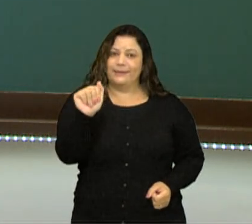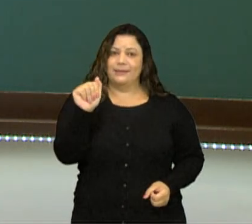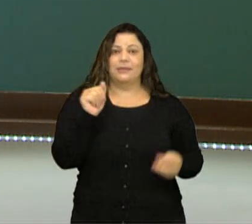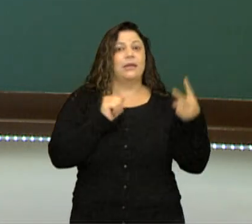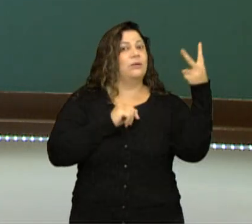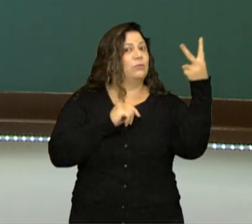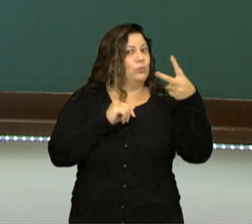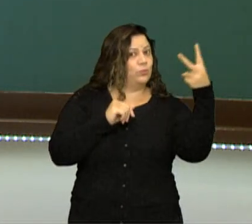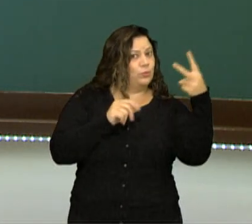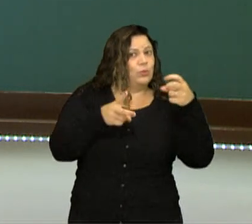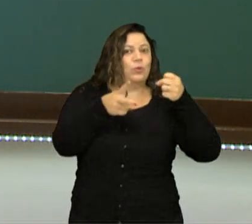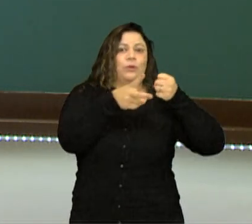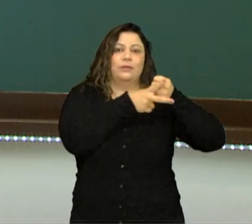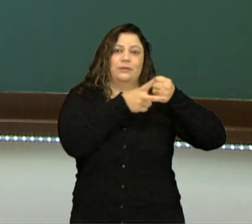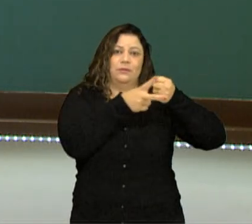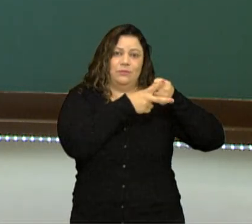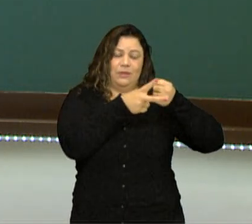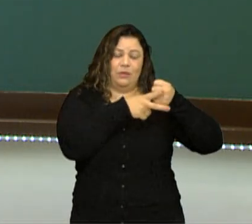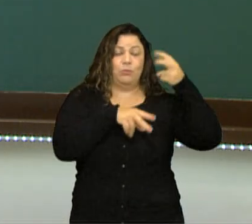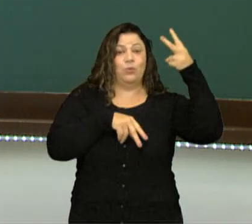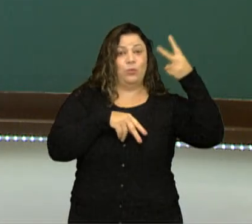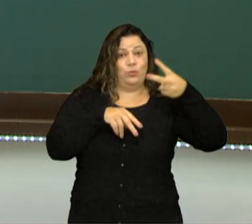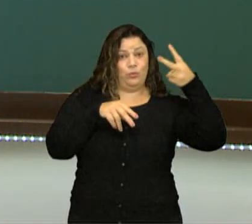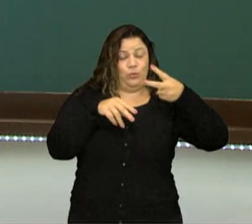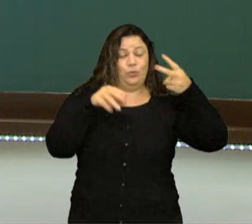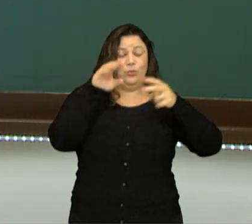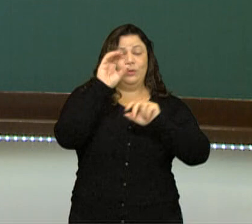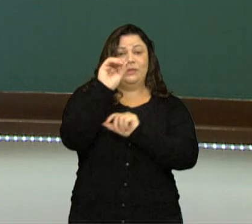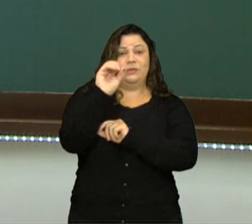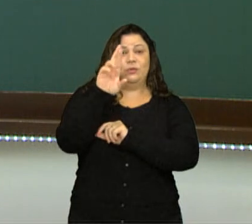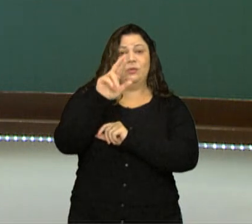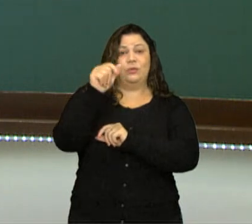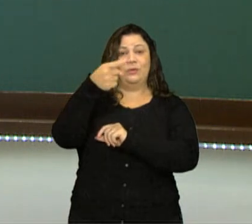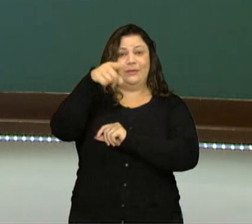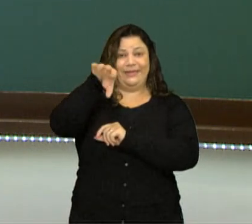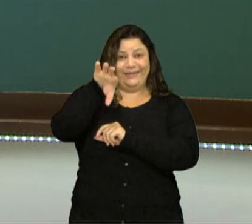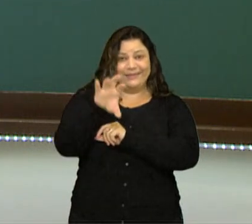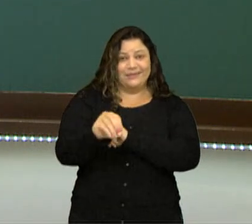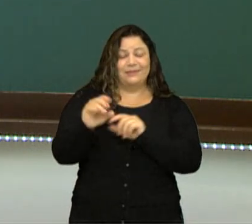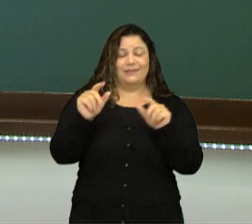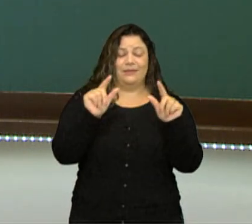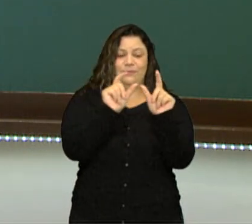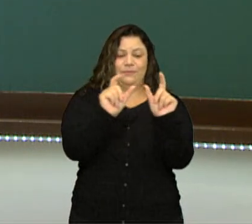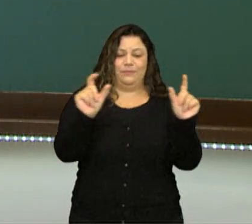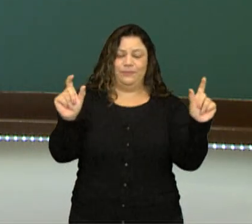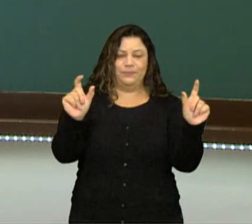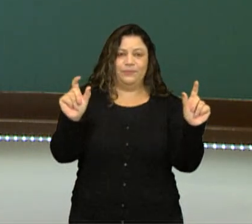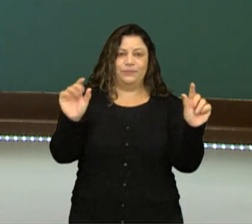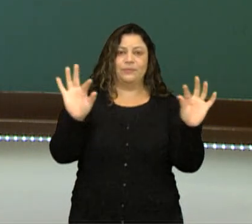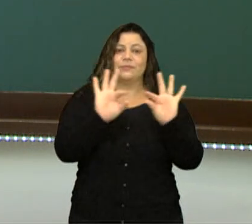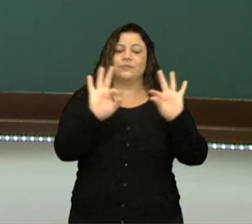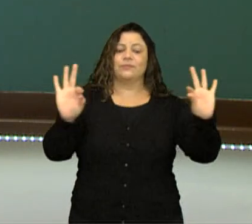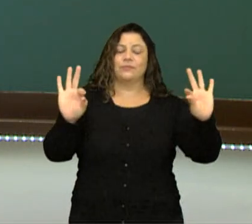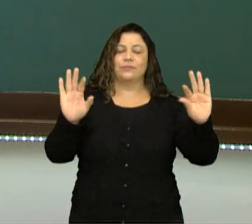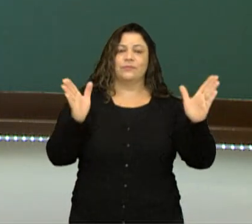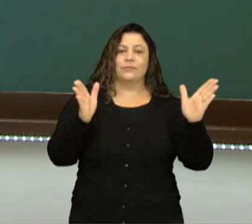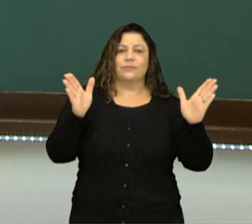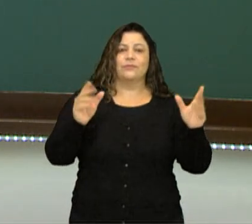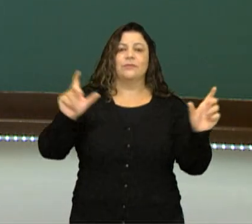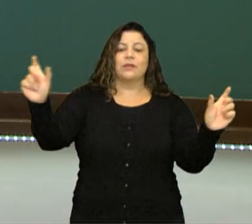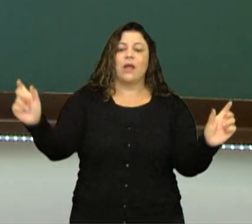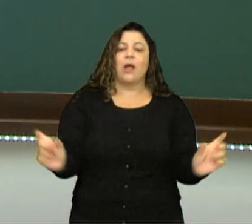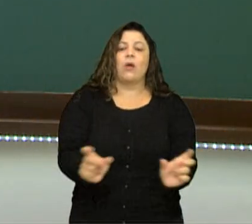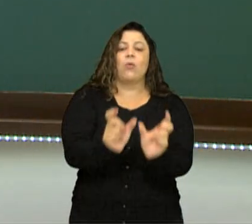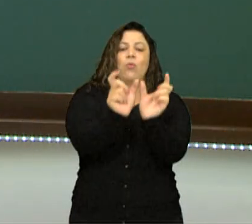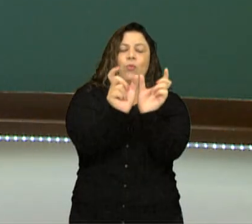2 verbos, 2 orações. Nós temos um período aqui chamado de período composto.